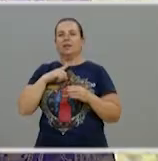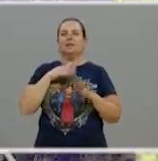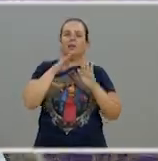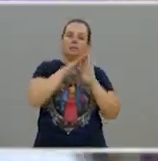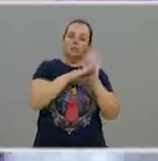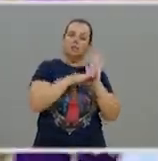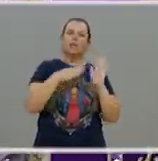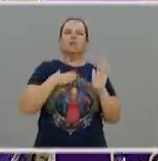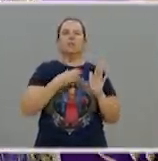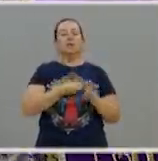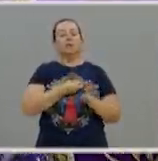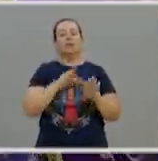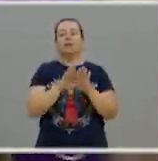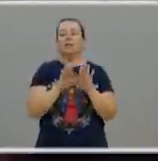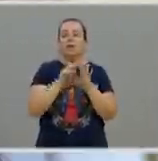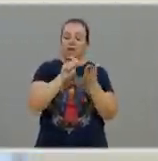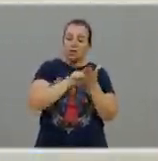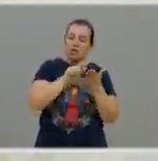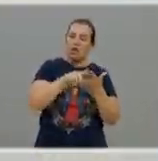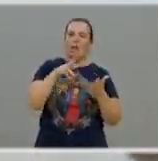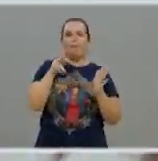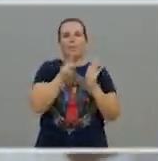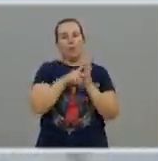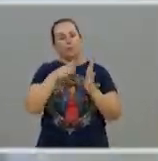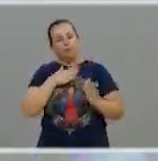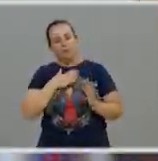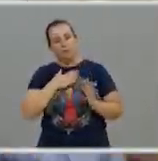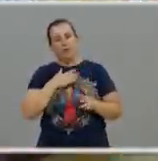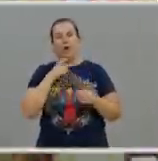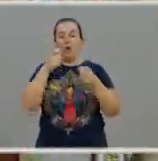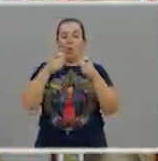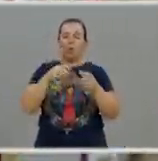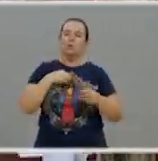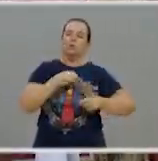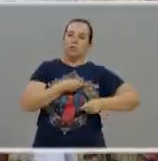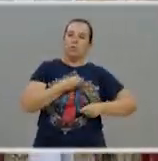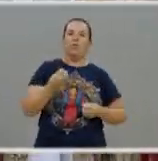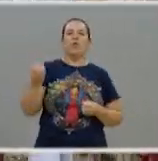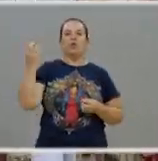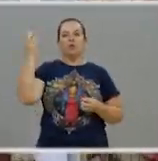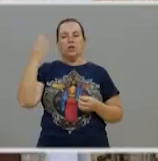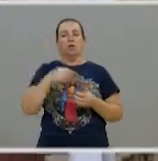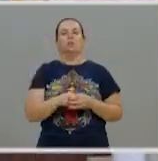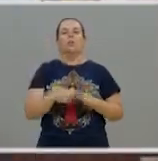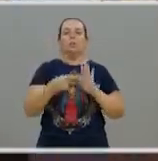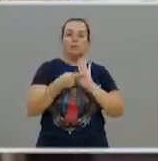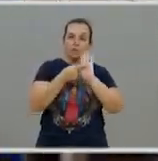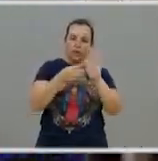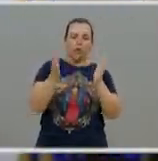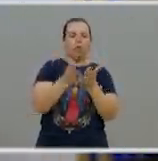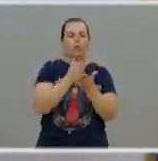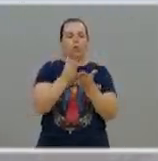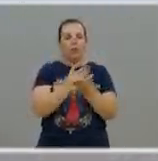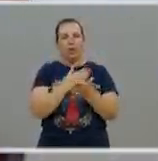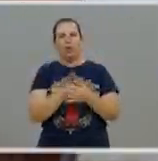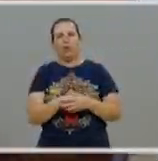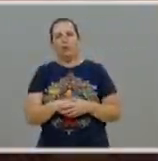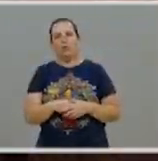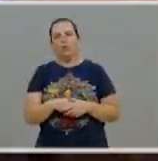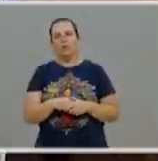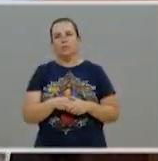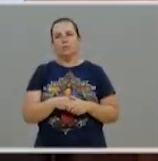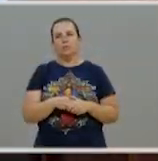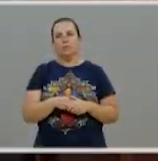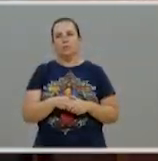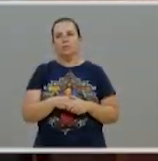padreReginaldoManzotti.org.br e você vai ver onde que eu estou fazendo o trabalho de lançamento. Dedicatória eu não tenho como